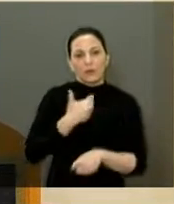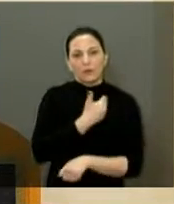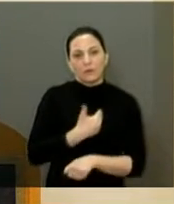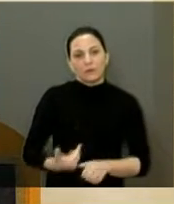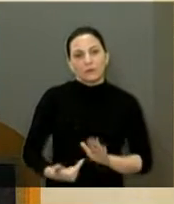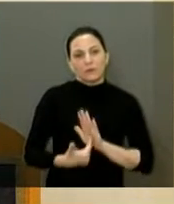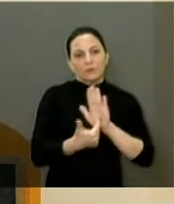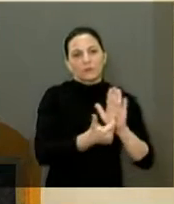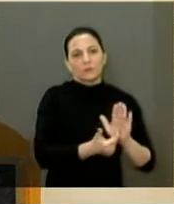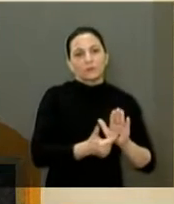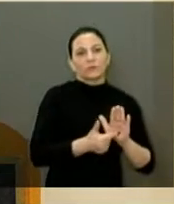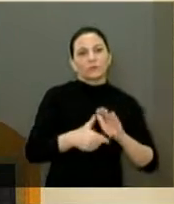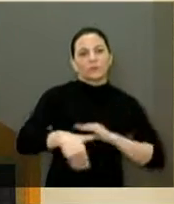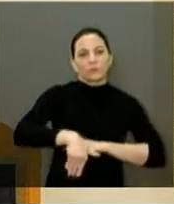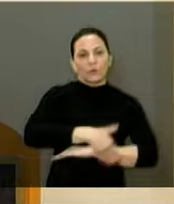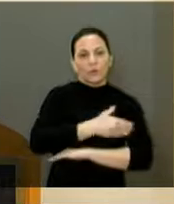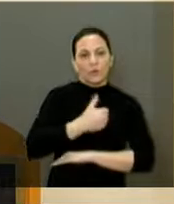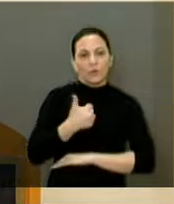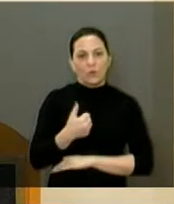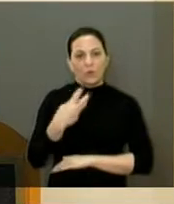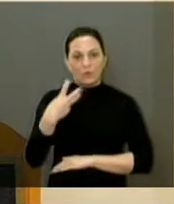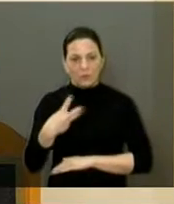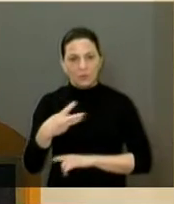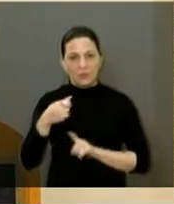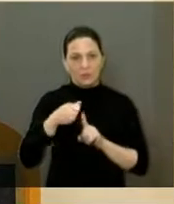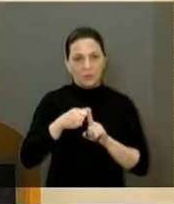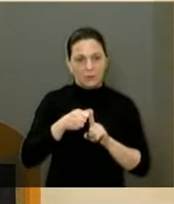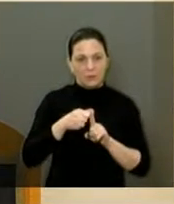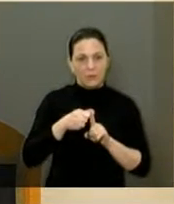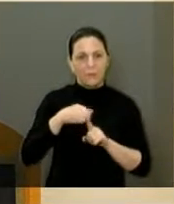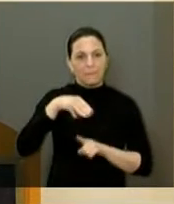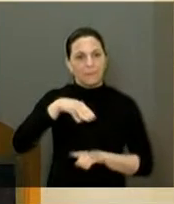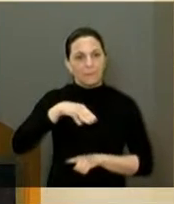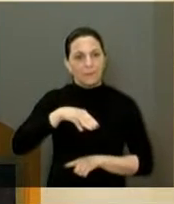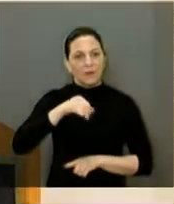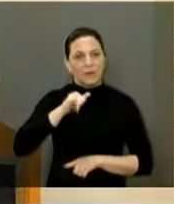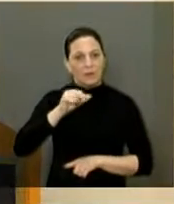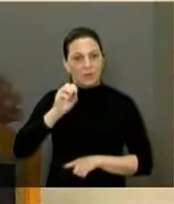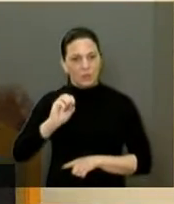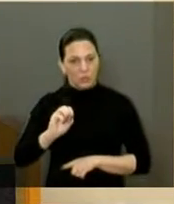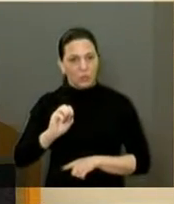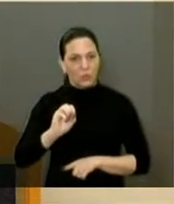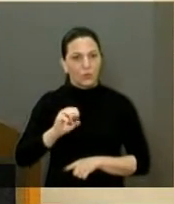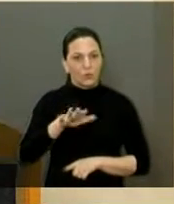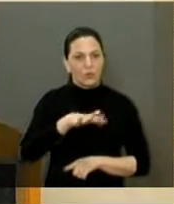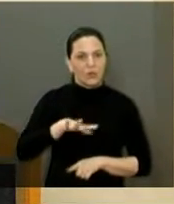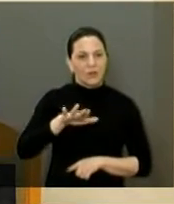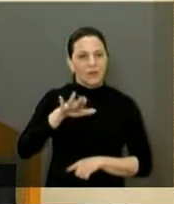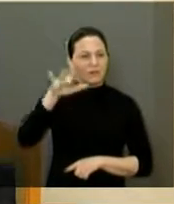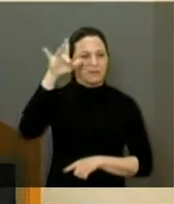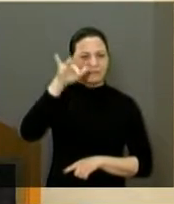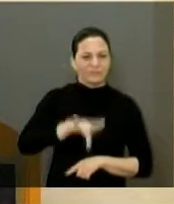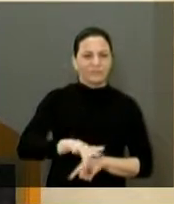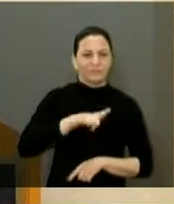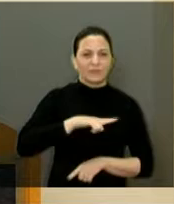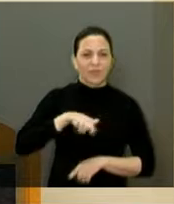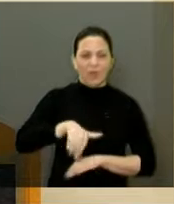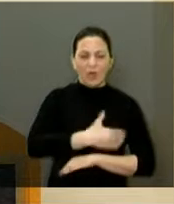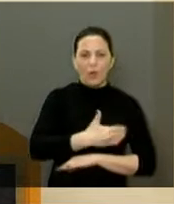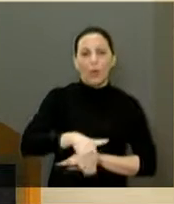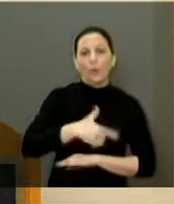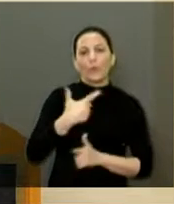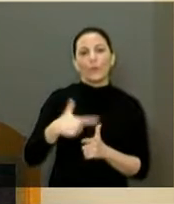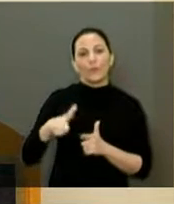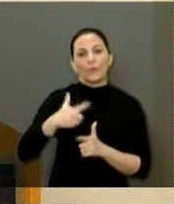feita na rua 13 de maio perto da associação fornecedores de cana onde estava um caos também estavam causa agonia